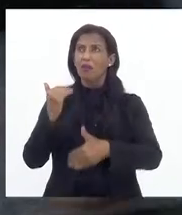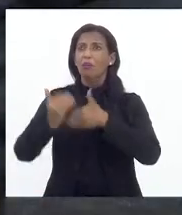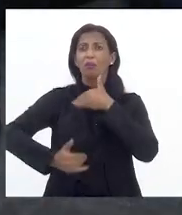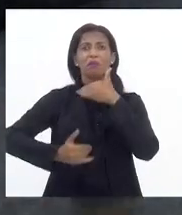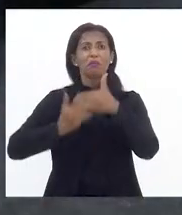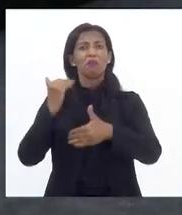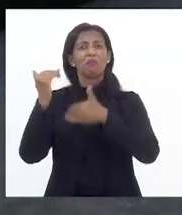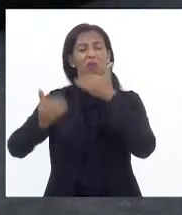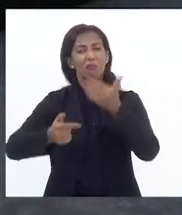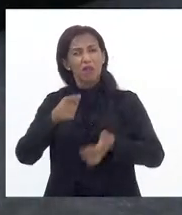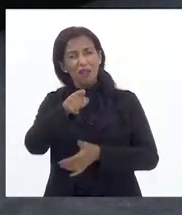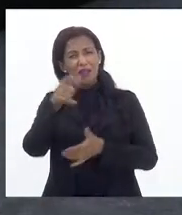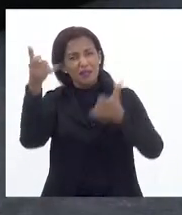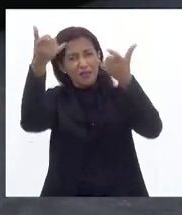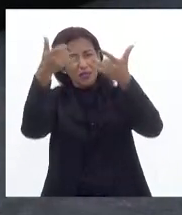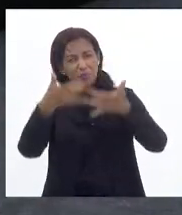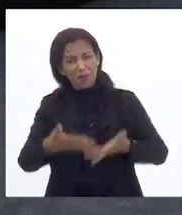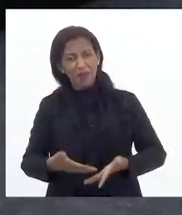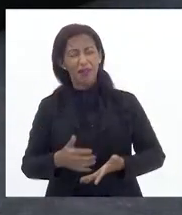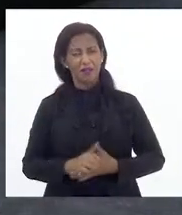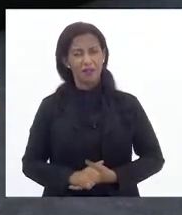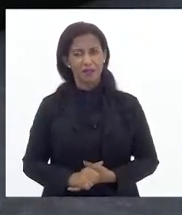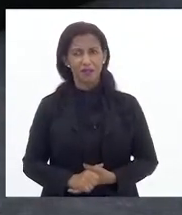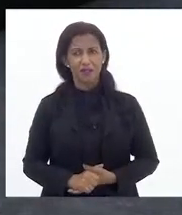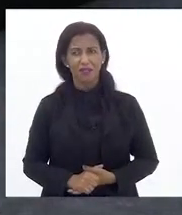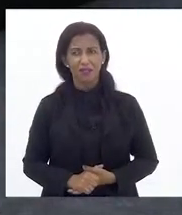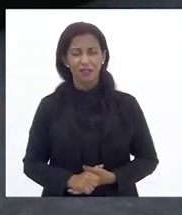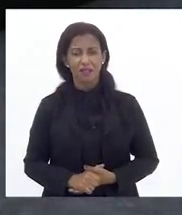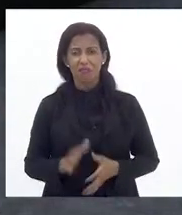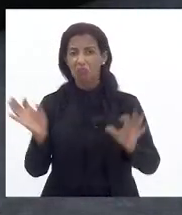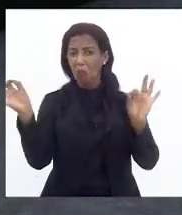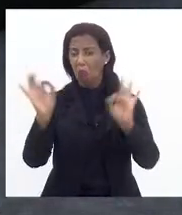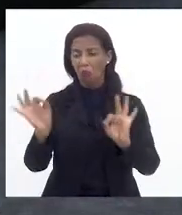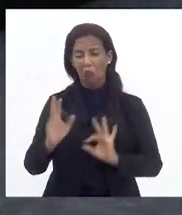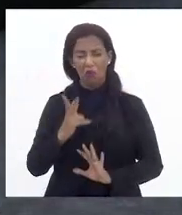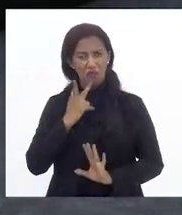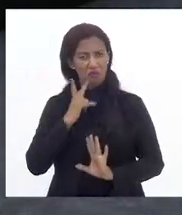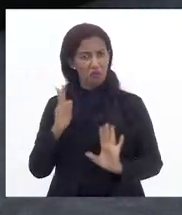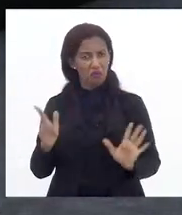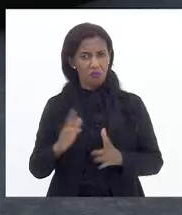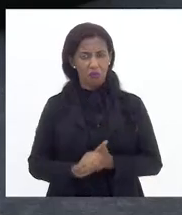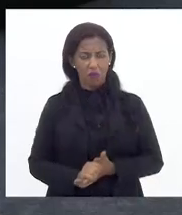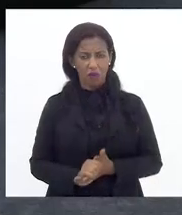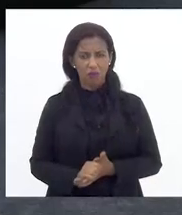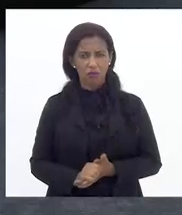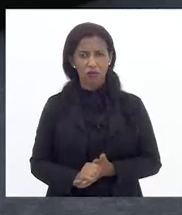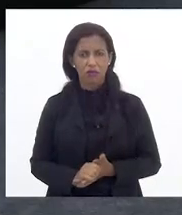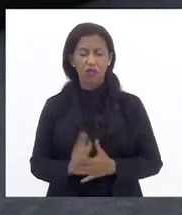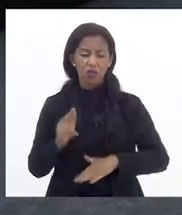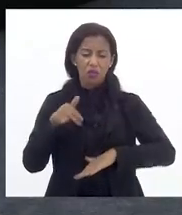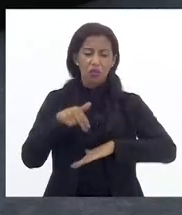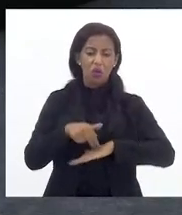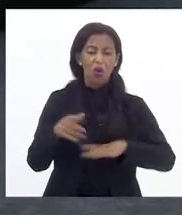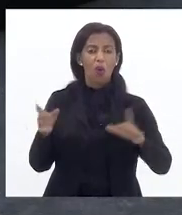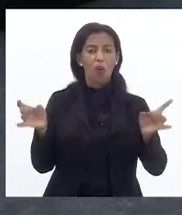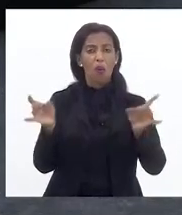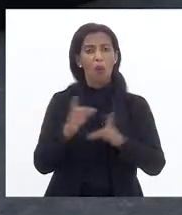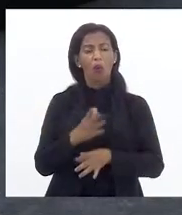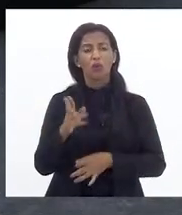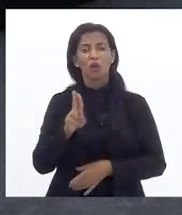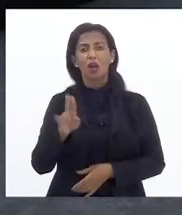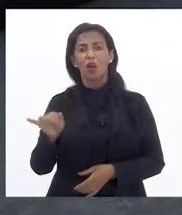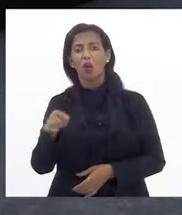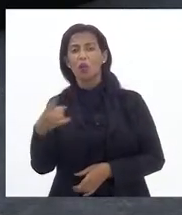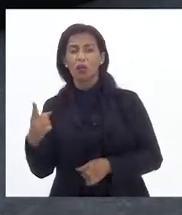estado e eu queria que você me explicasse uma coisa que ninguém falou aqui então se colocando à disposição da União